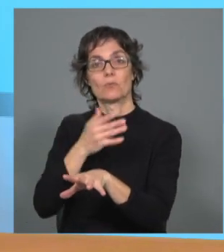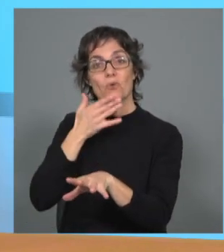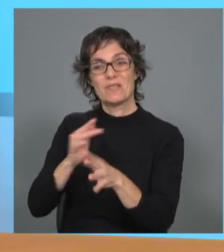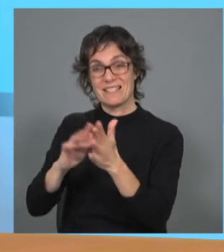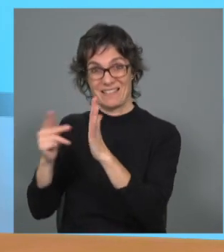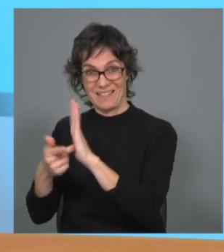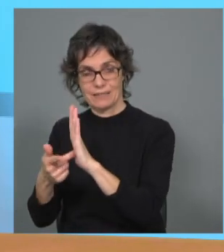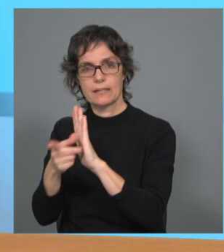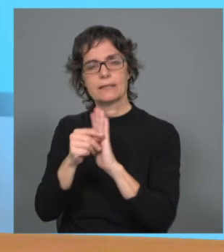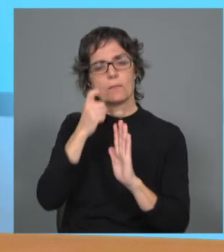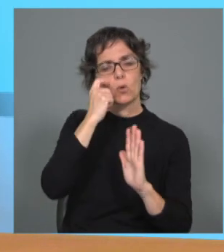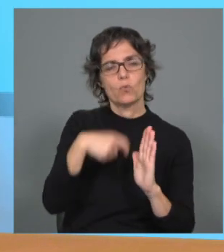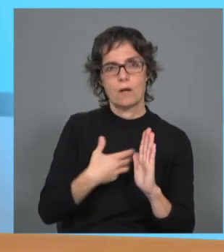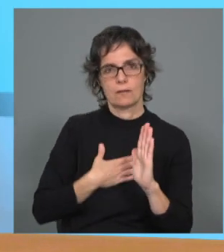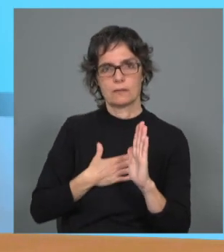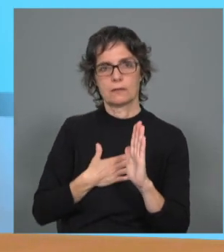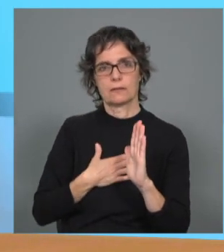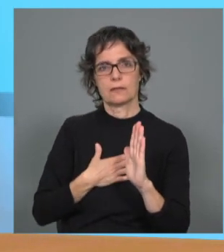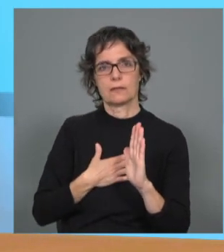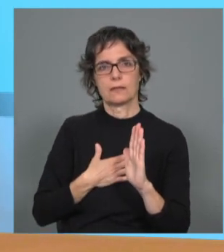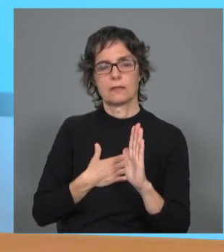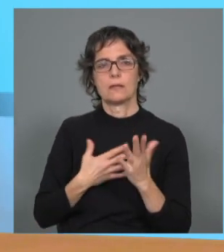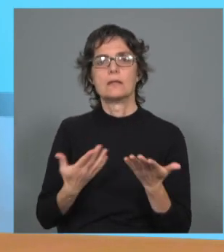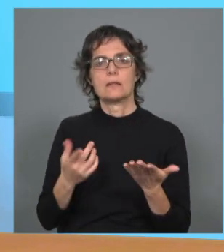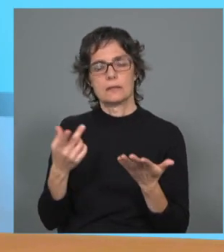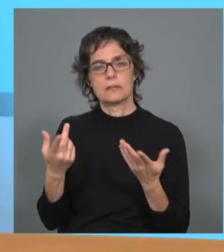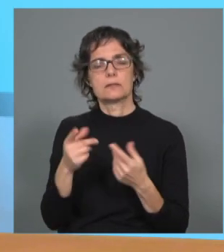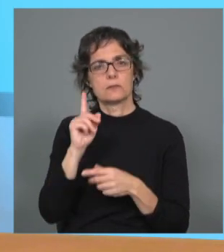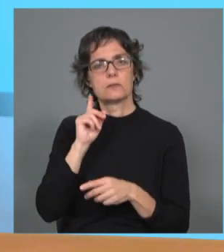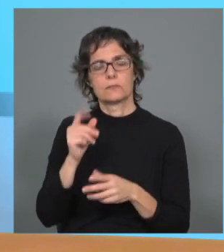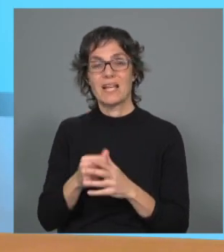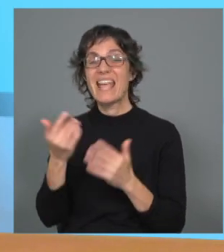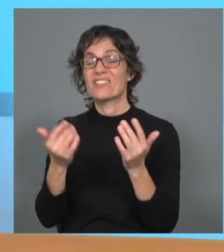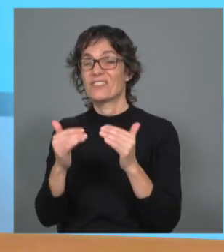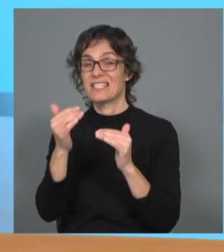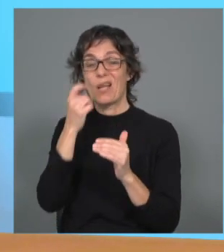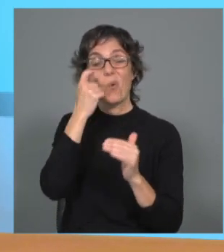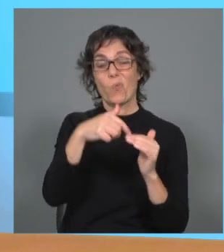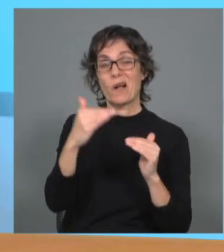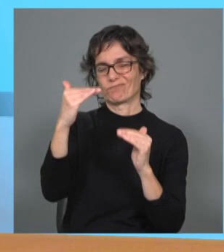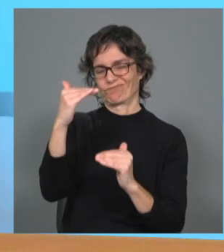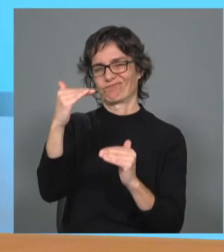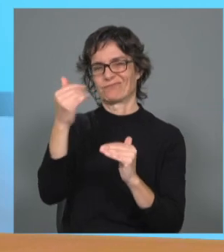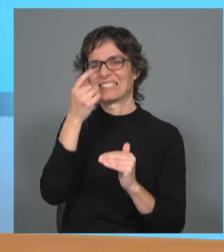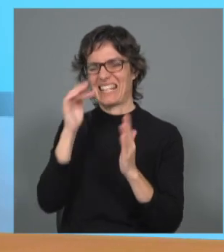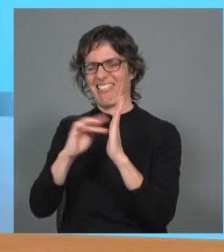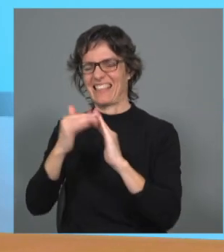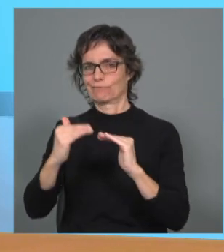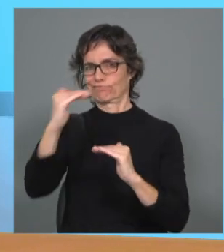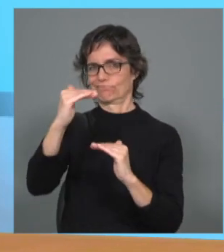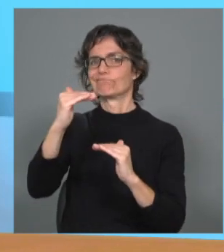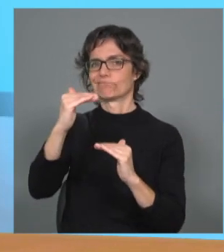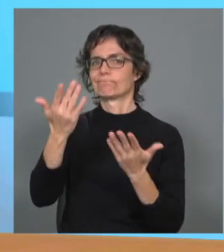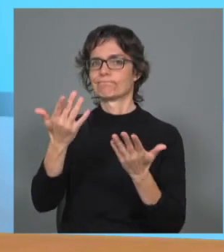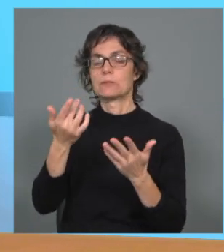trabalho excessivo, o humanismo, enfim, é deixado para um segundo plano. E, portanto, este foco que existe hoje